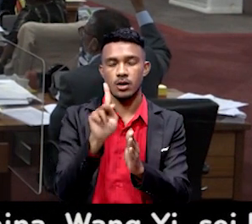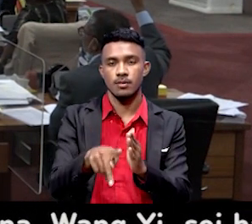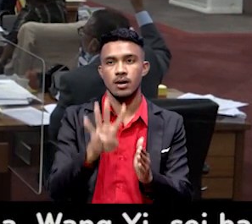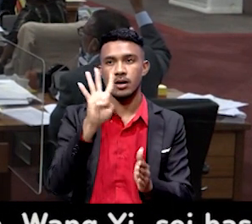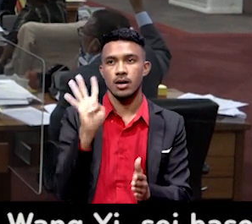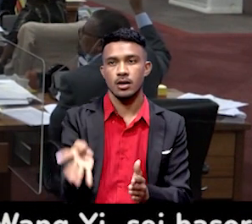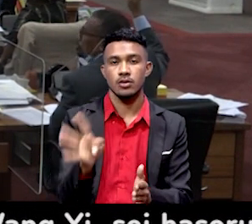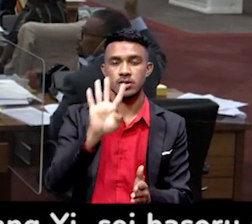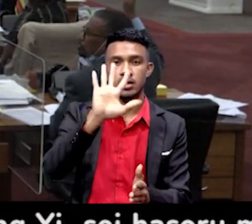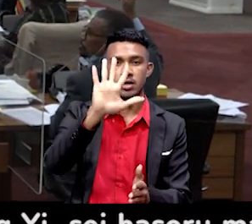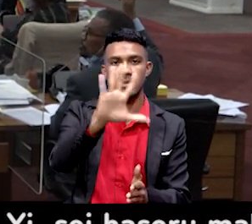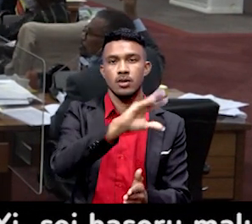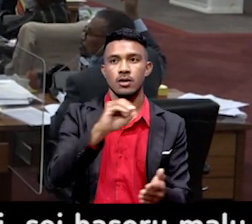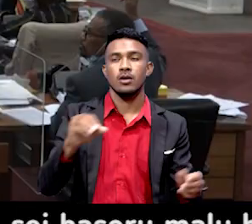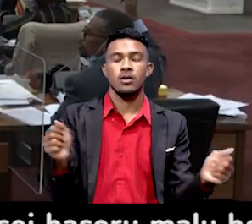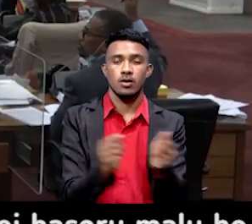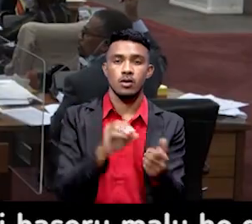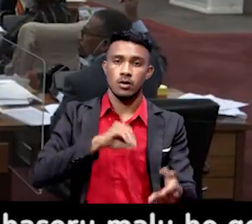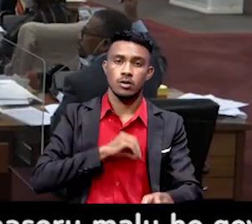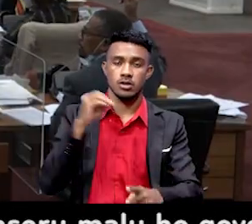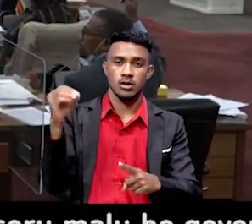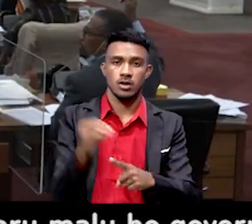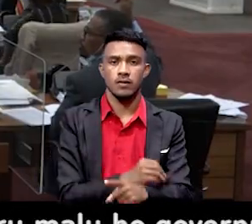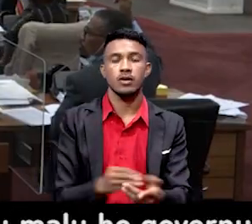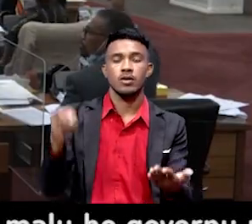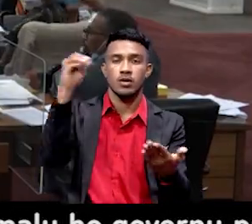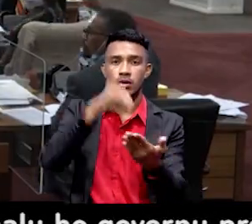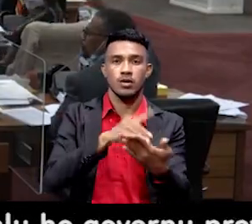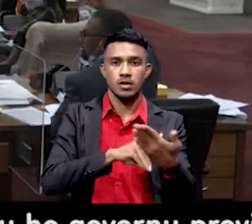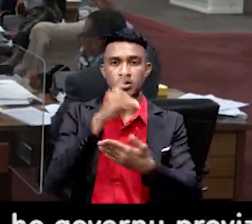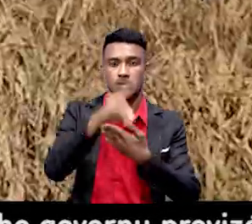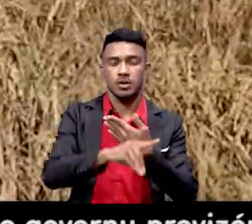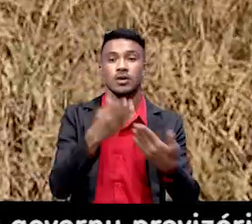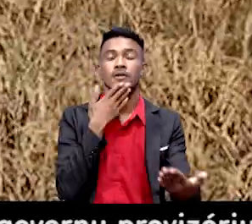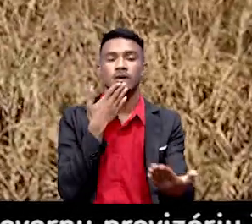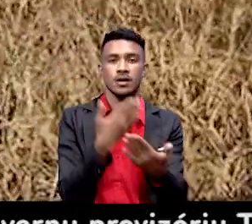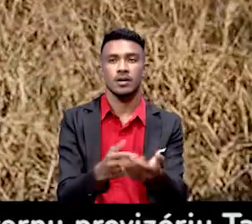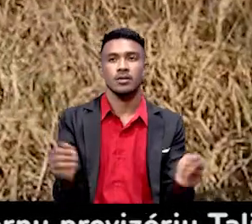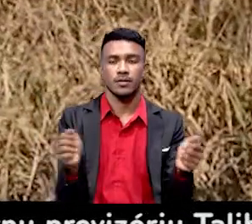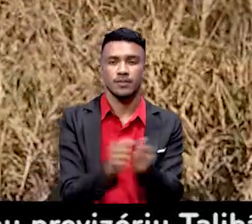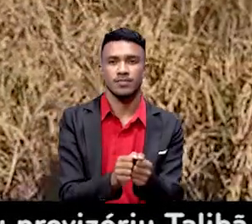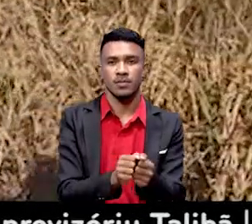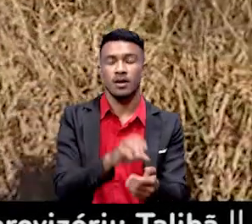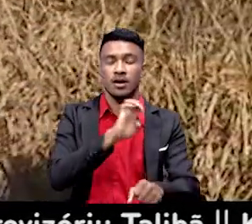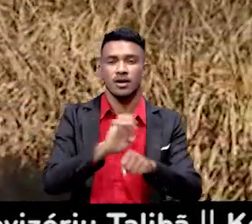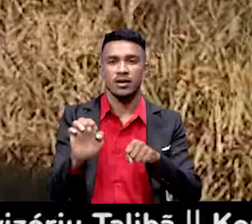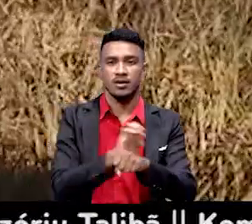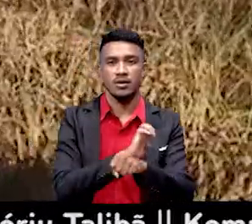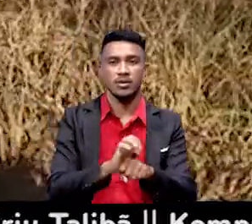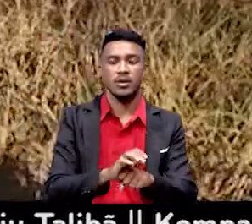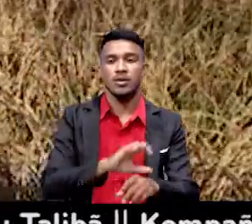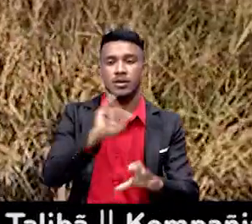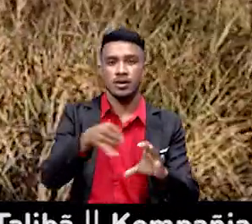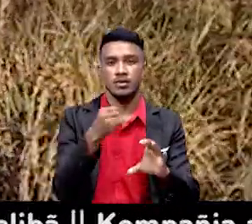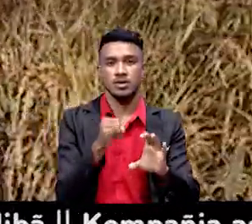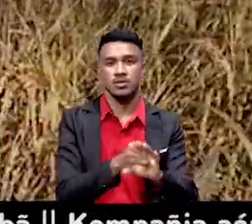resin lima, o objetivo atu atinge desenvolvimento ida nebe qualidade, o crescimento econômico nebe